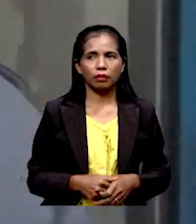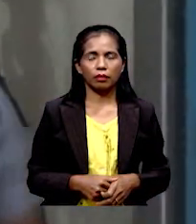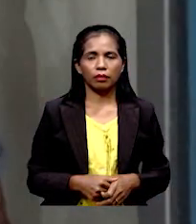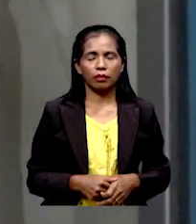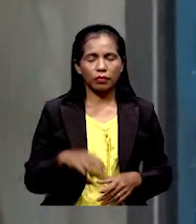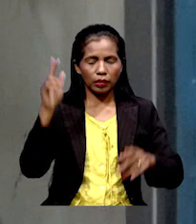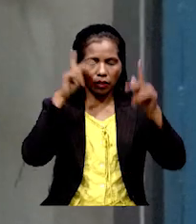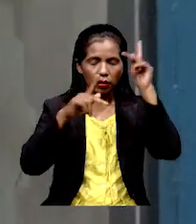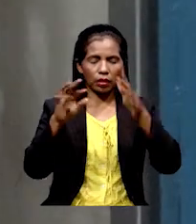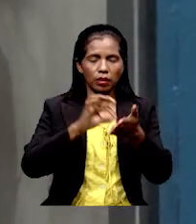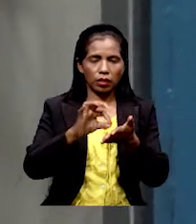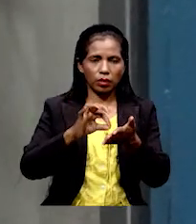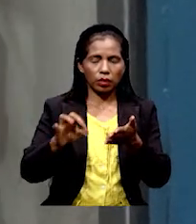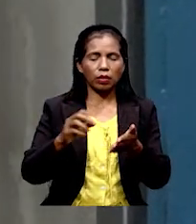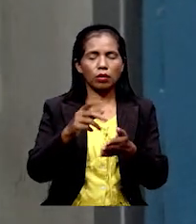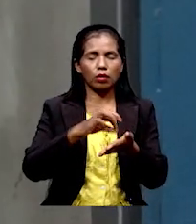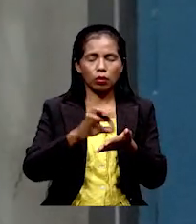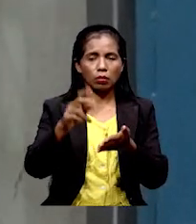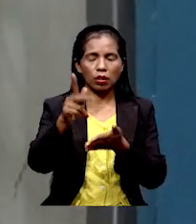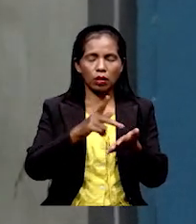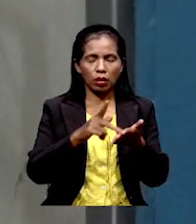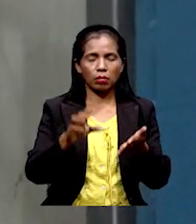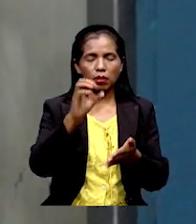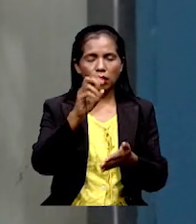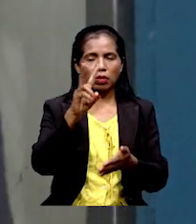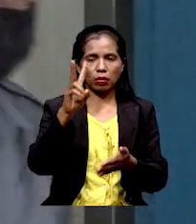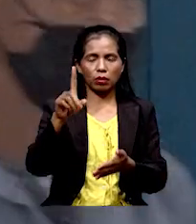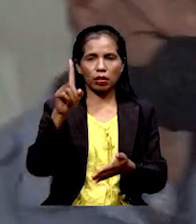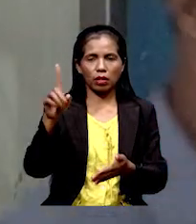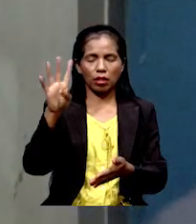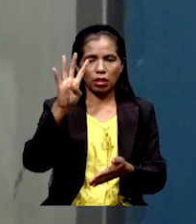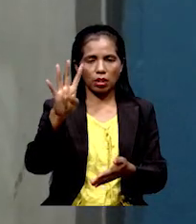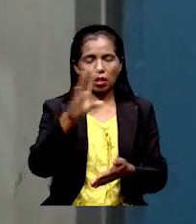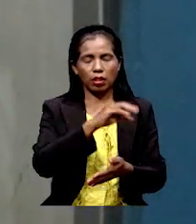Kasus ini resistu ho numero krimi 02 idahat barasanu resimvalu